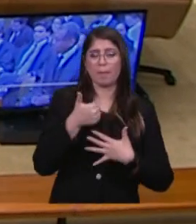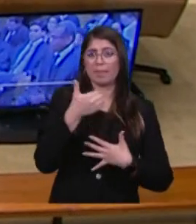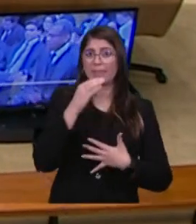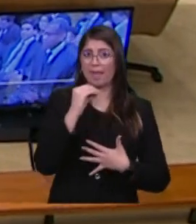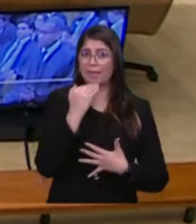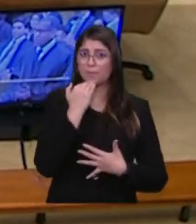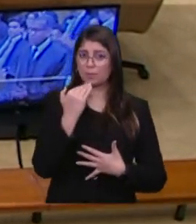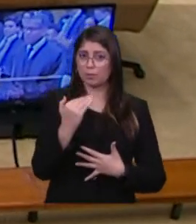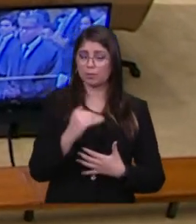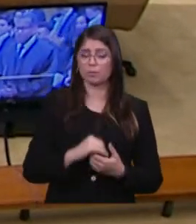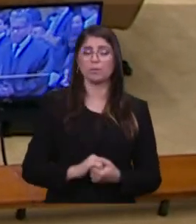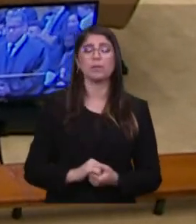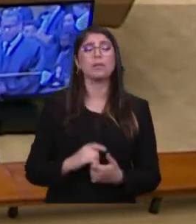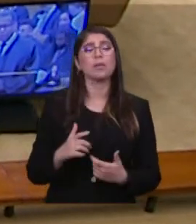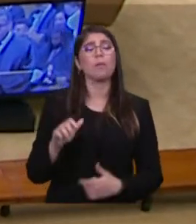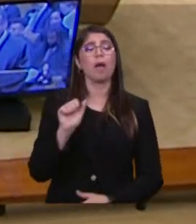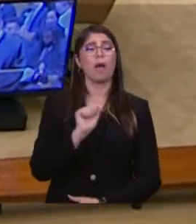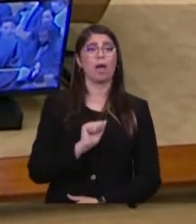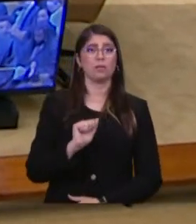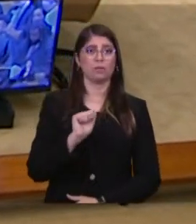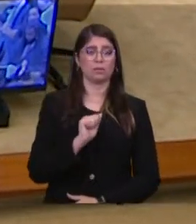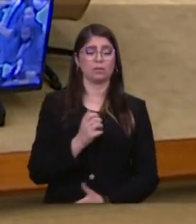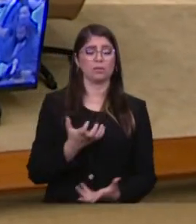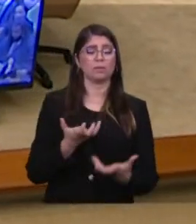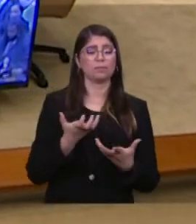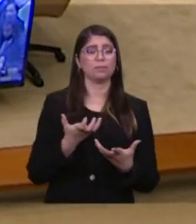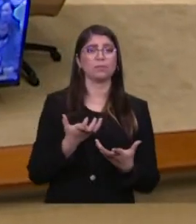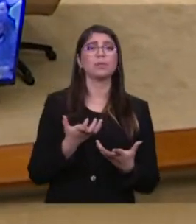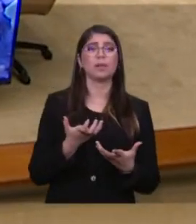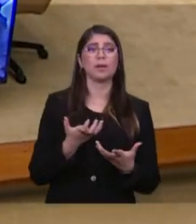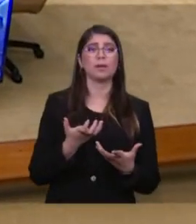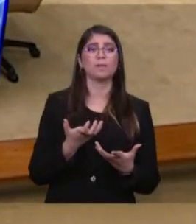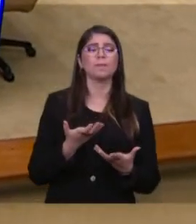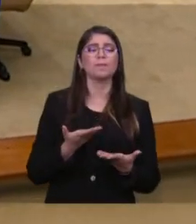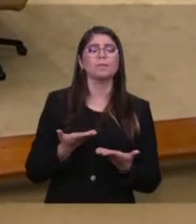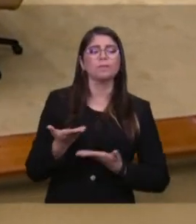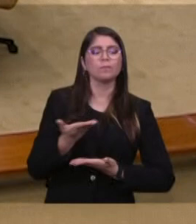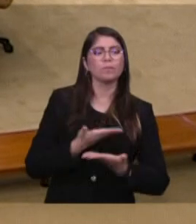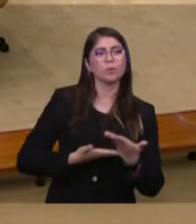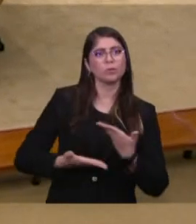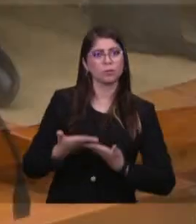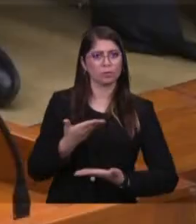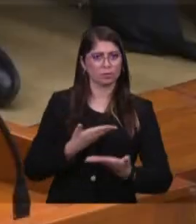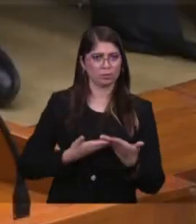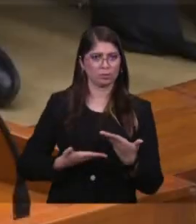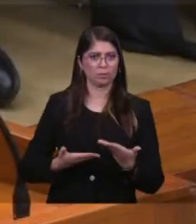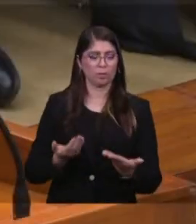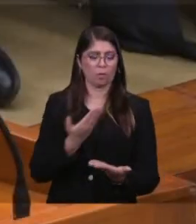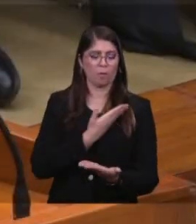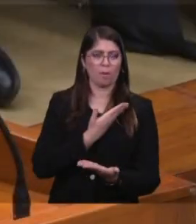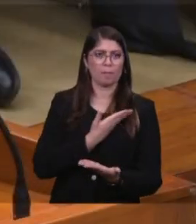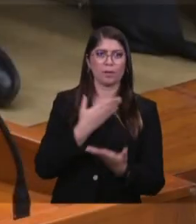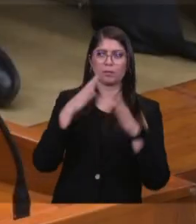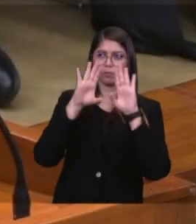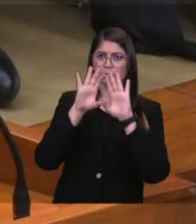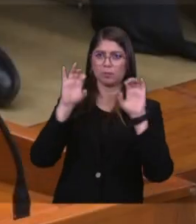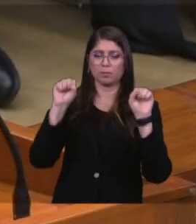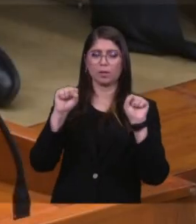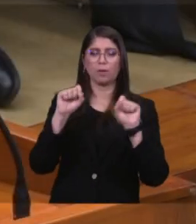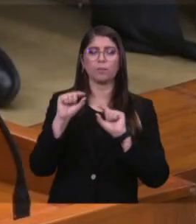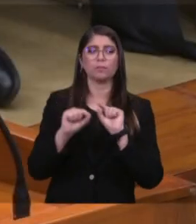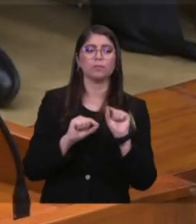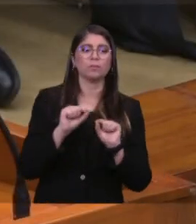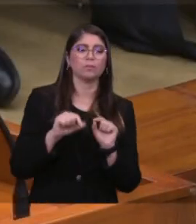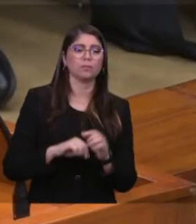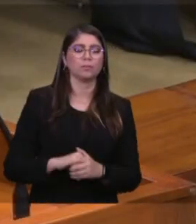pedidos, a associação gostaria de fazer uma contribuição como amiga da Corte, no sentido de